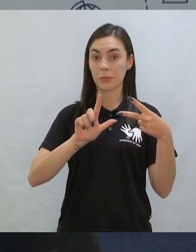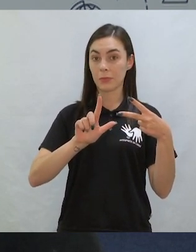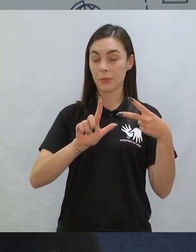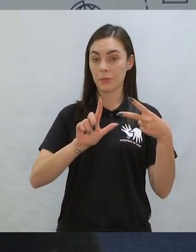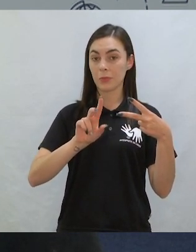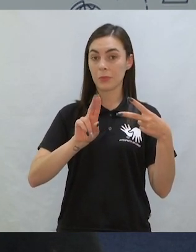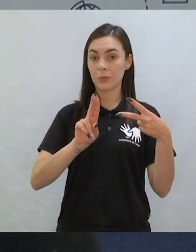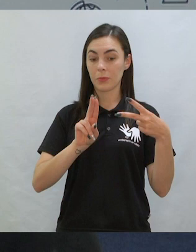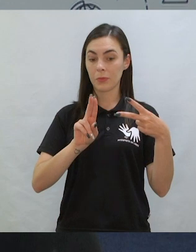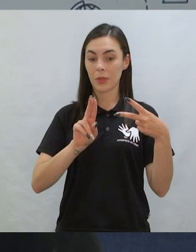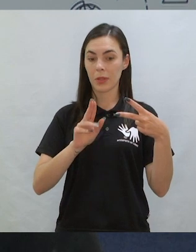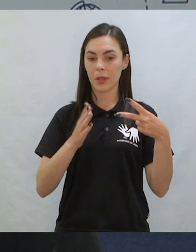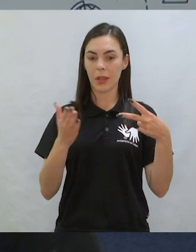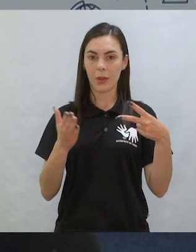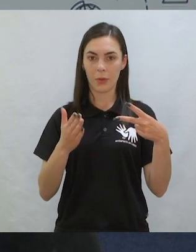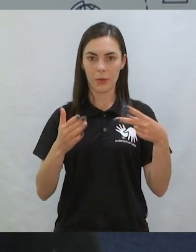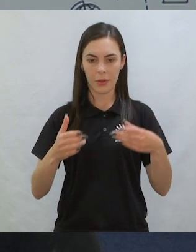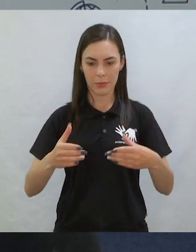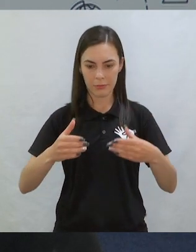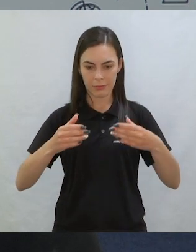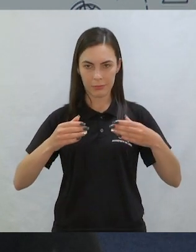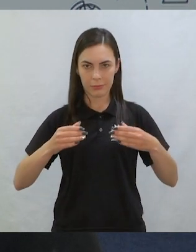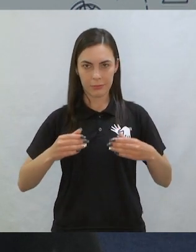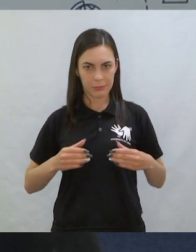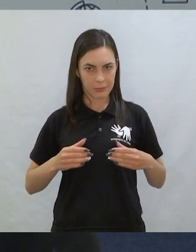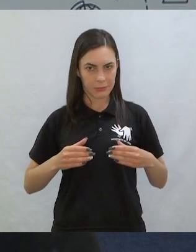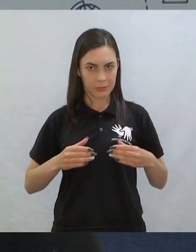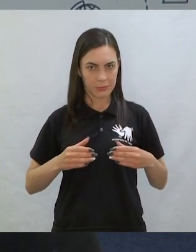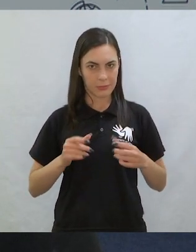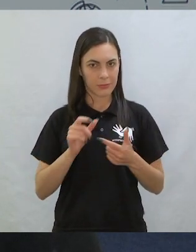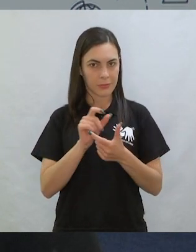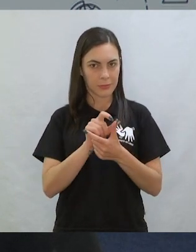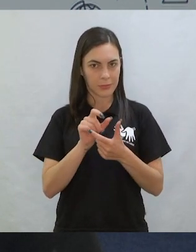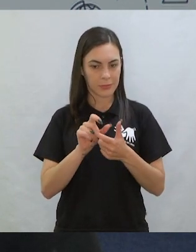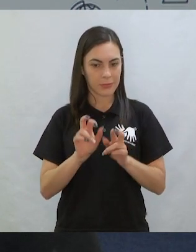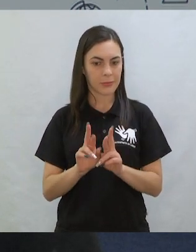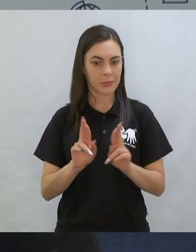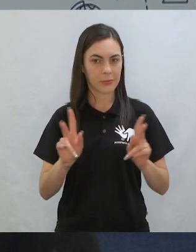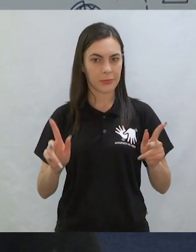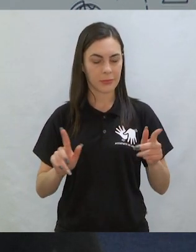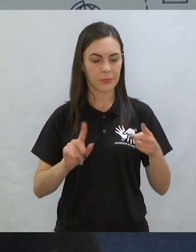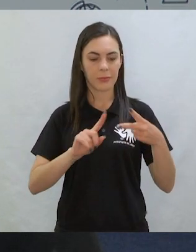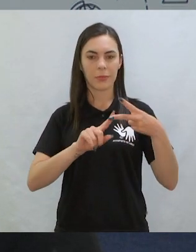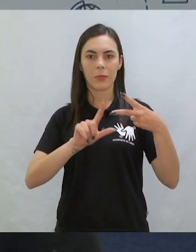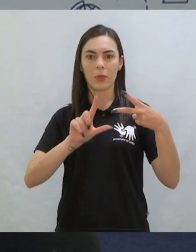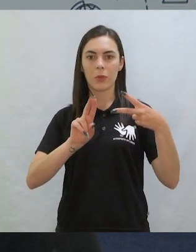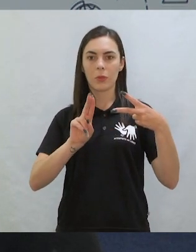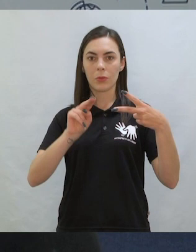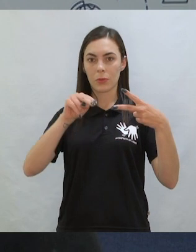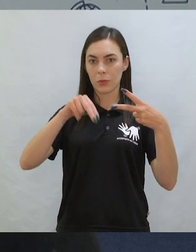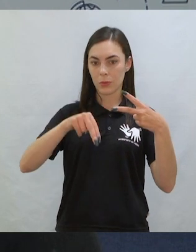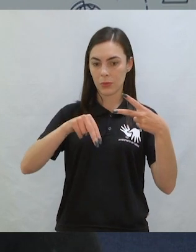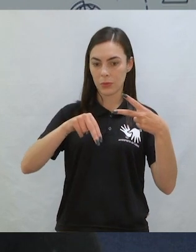Muito bem. Vou deixar aqui esta sílaba.